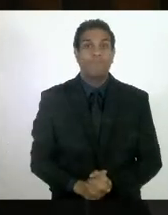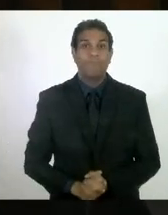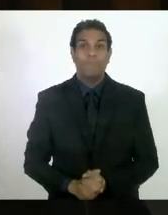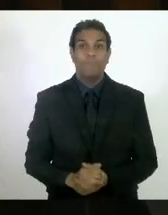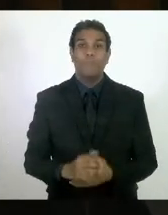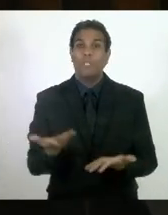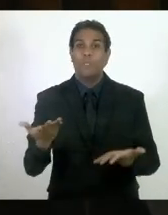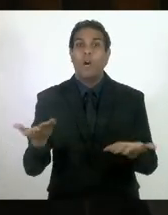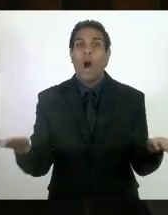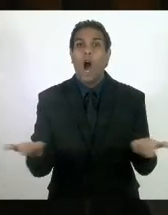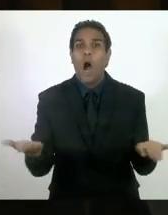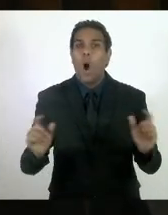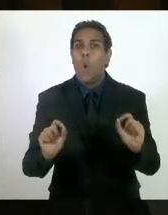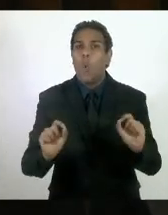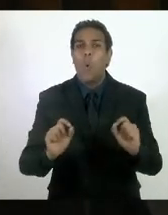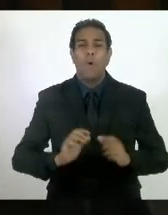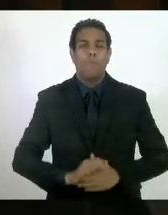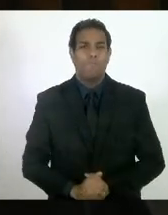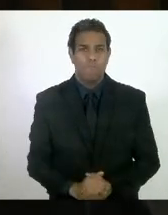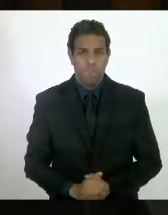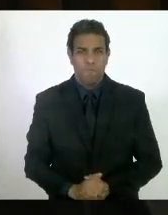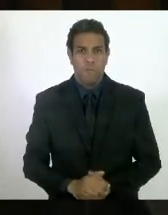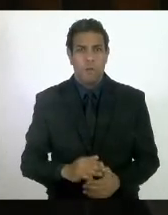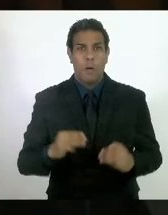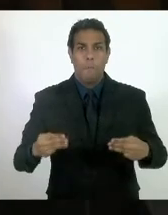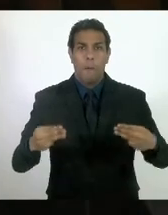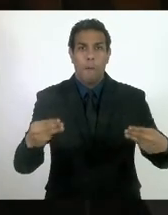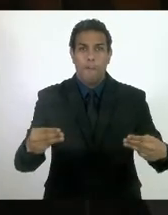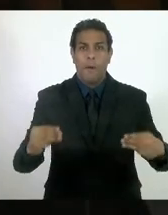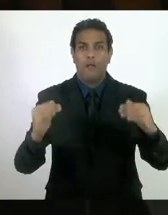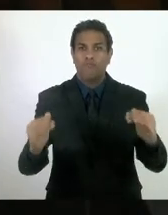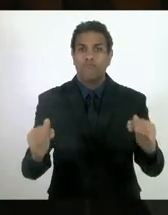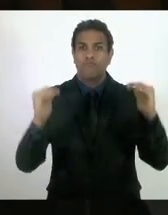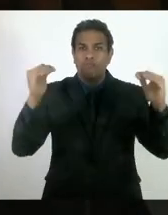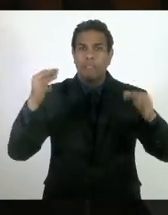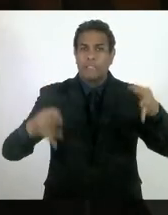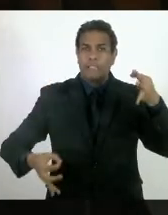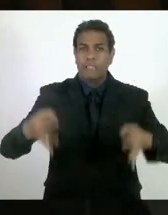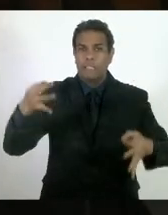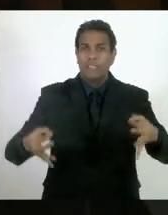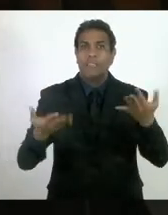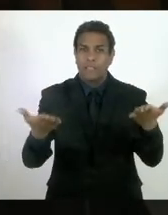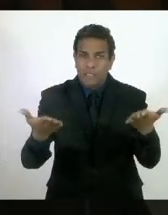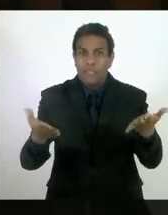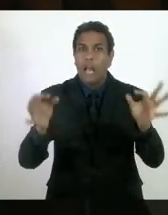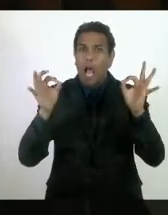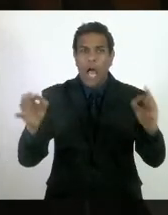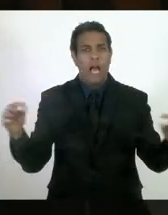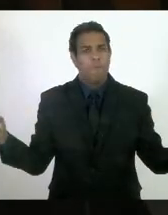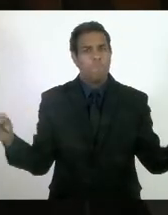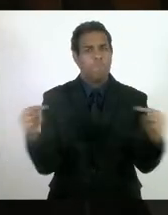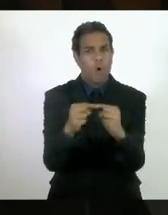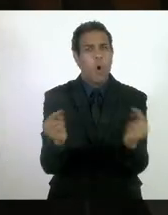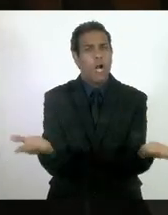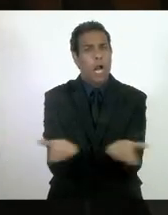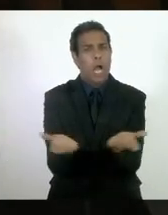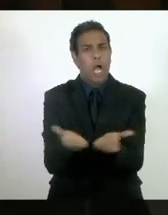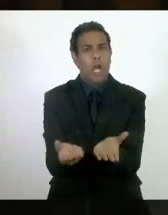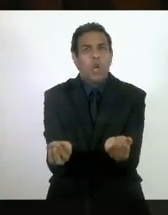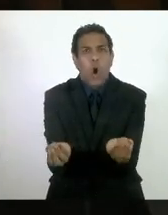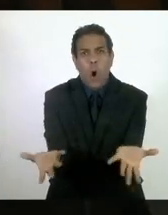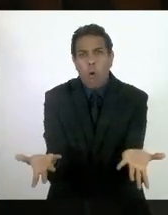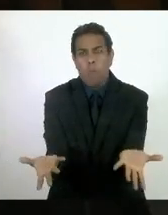tão empenhado e colocar um Ministro do Supremo Tribunal Federal como ele diz terrivelmente evangélico